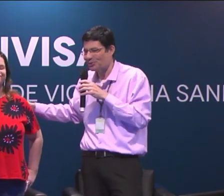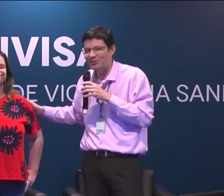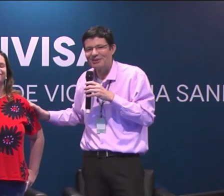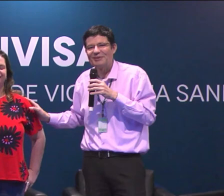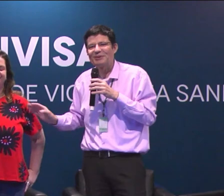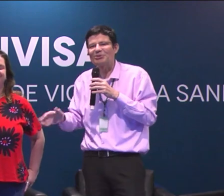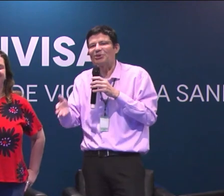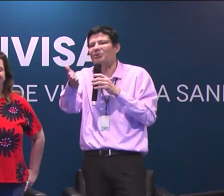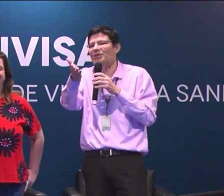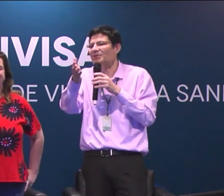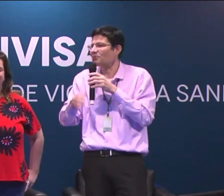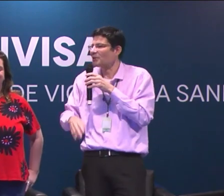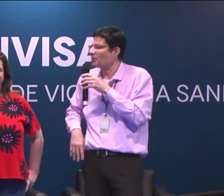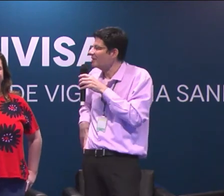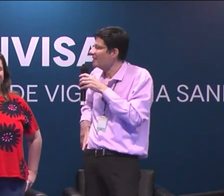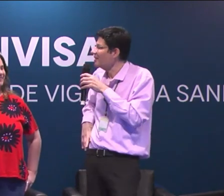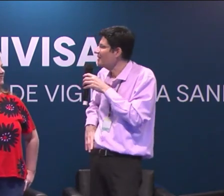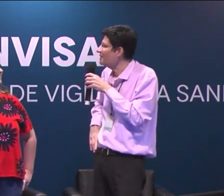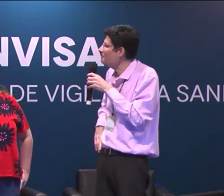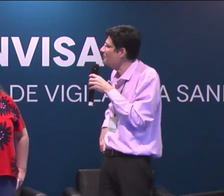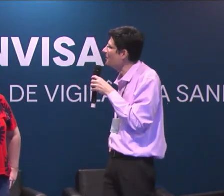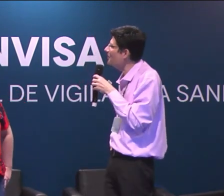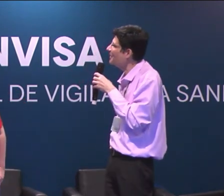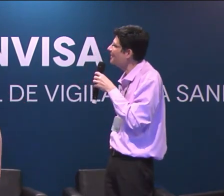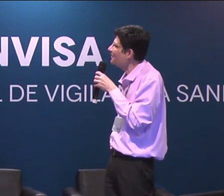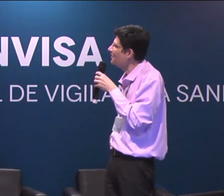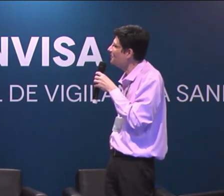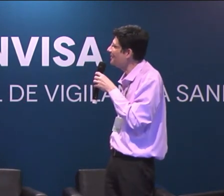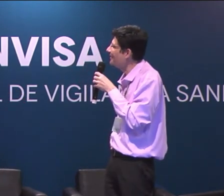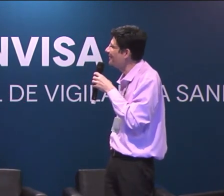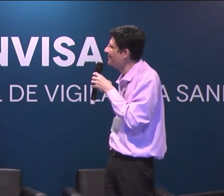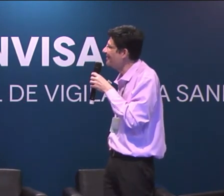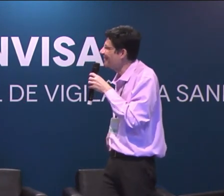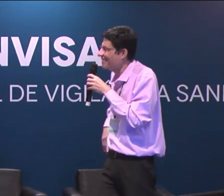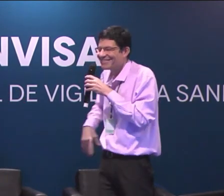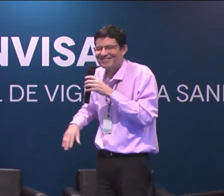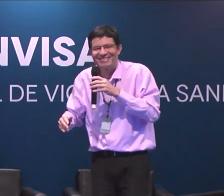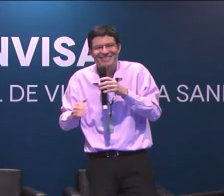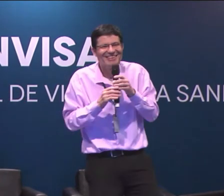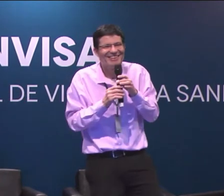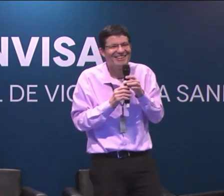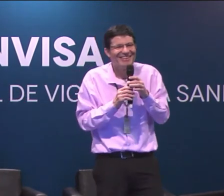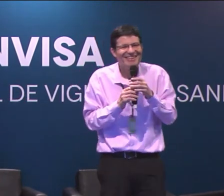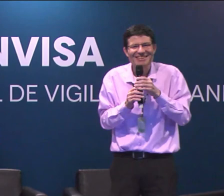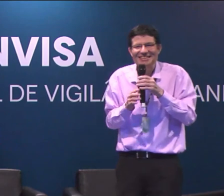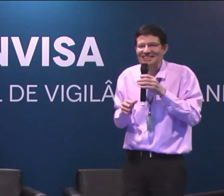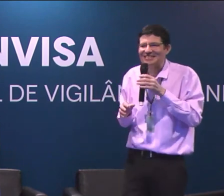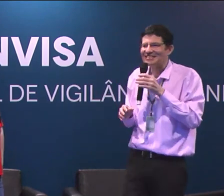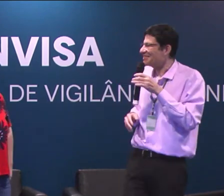O pessoal não gosta de subir na Rocinha, né? Pô, a Rocinha é tão tranquila. Nossa,